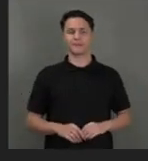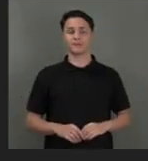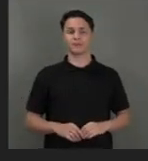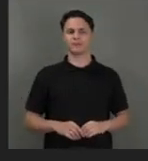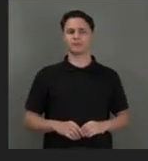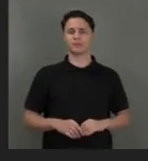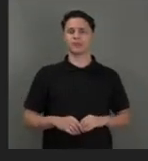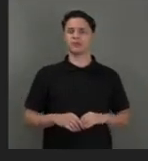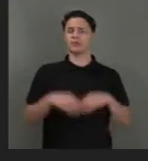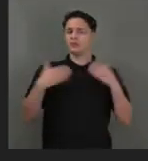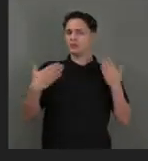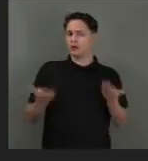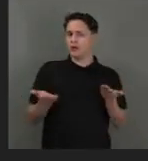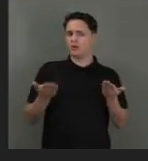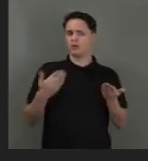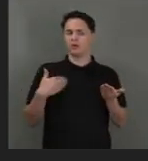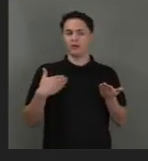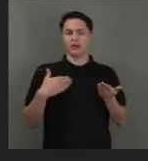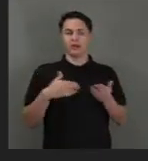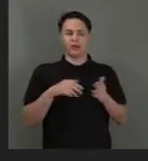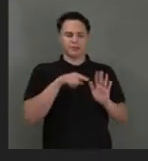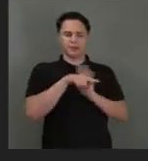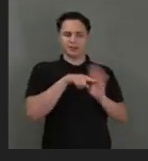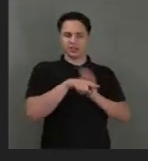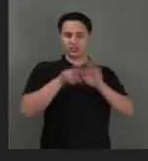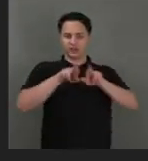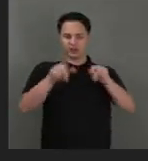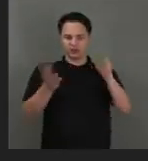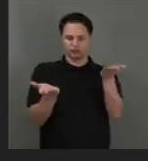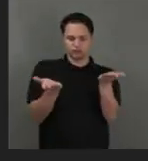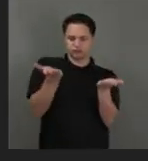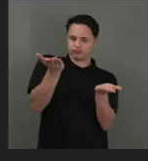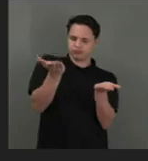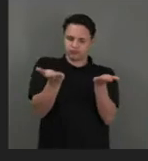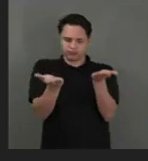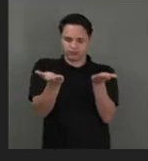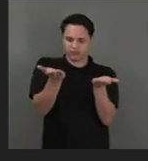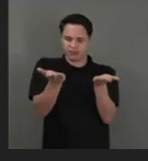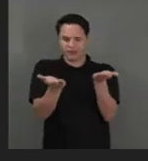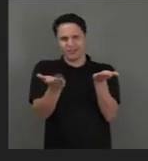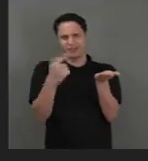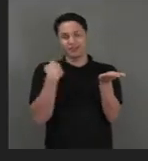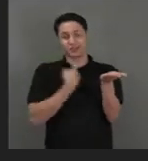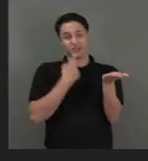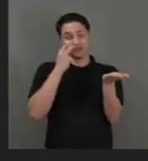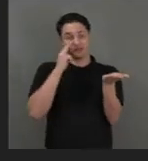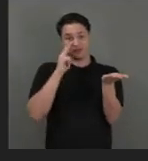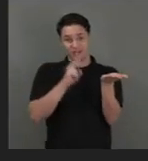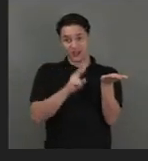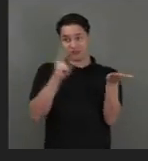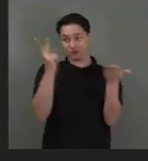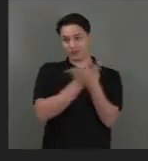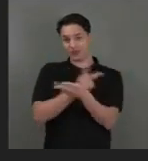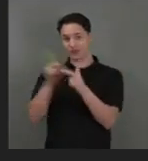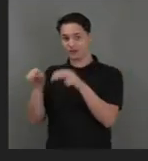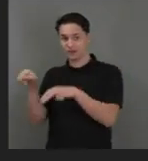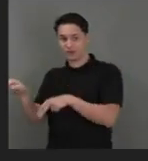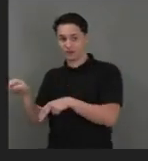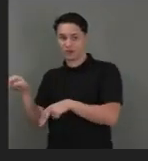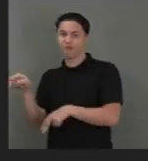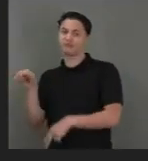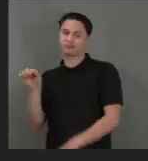Como a diferença nas pesquisas é pequena, a tendência é se repetir a mesma polarização ocorrida no